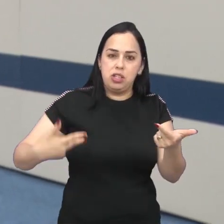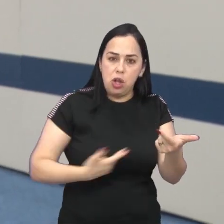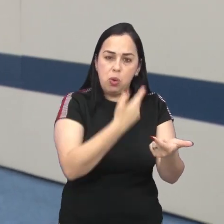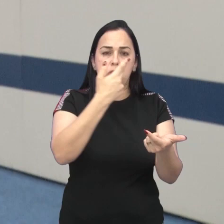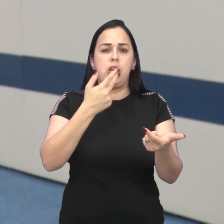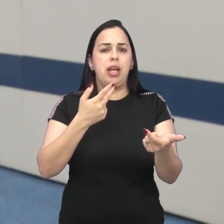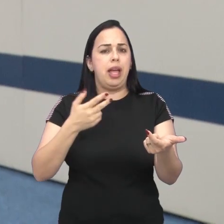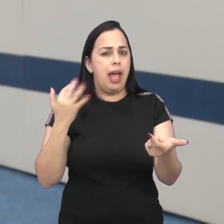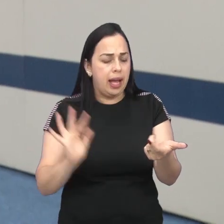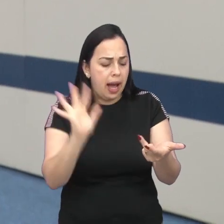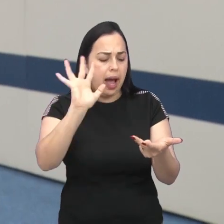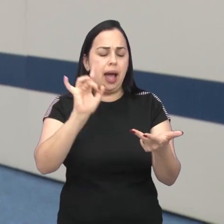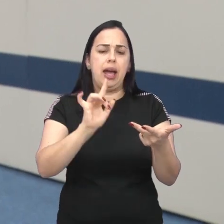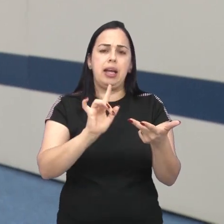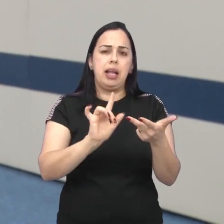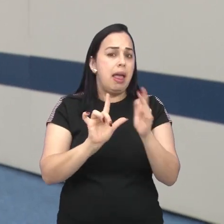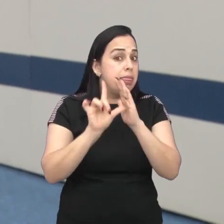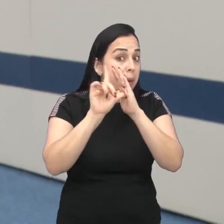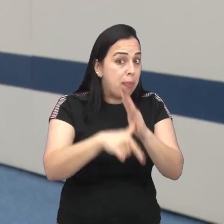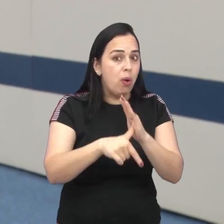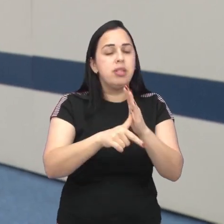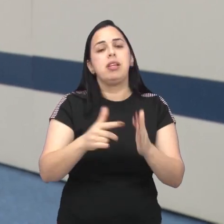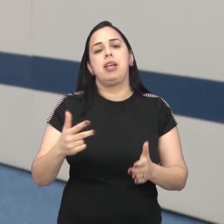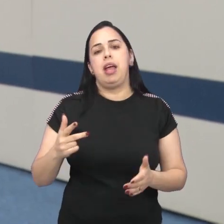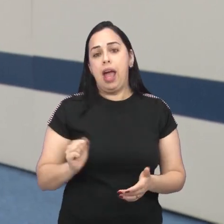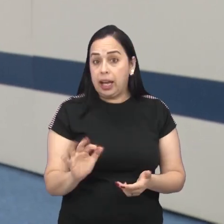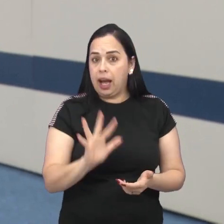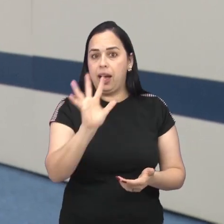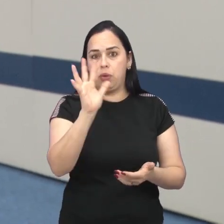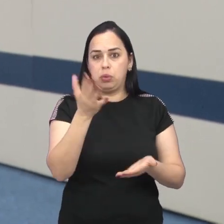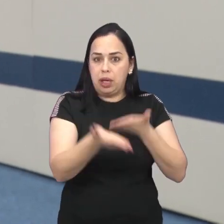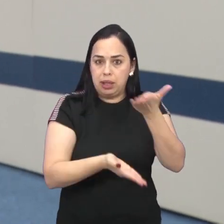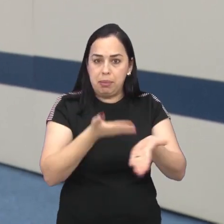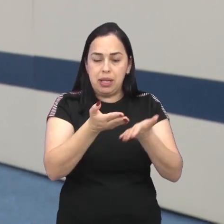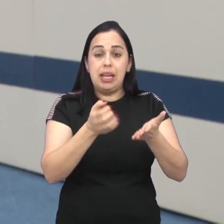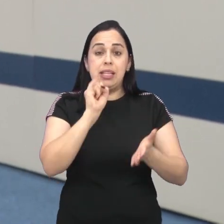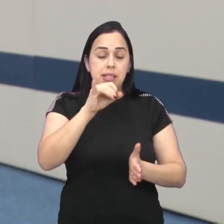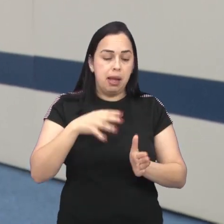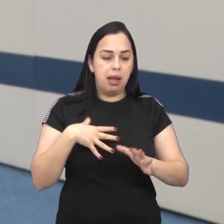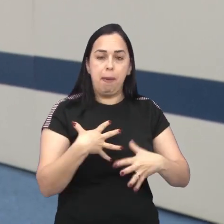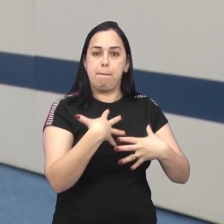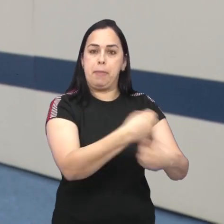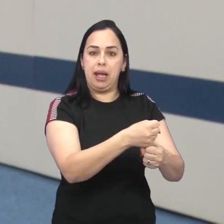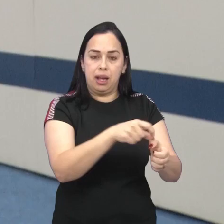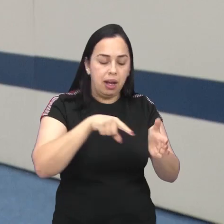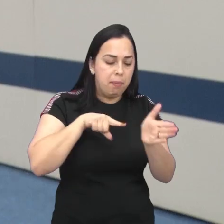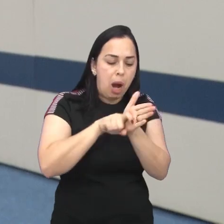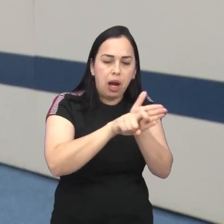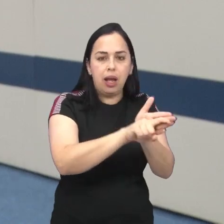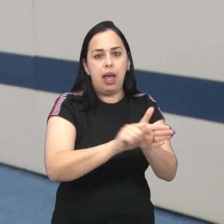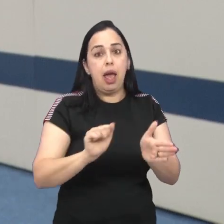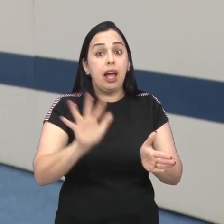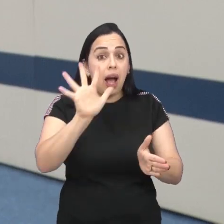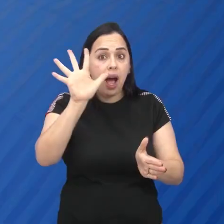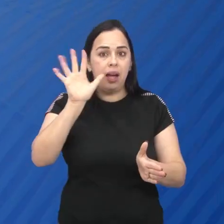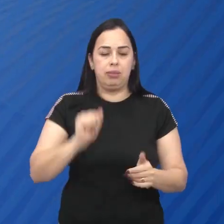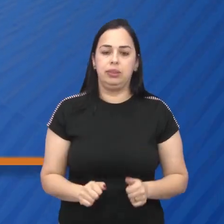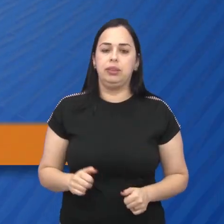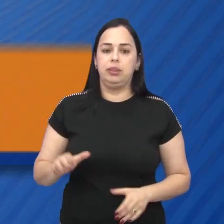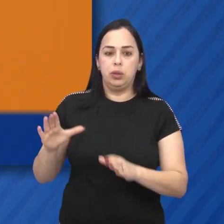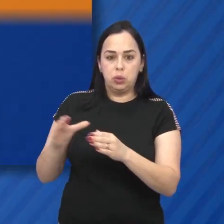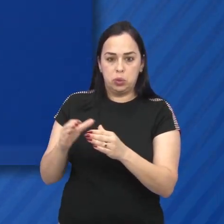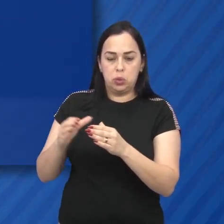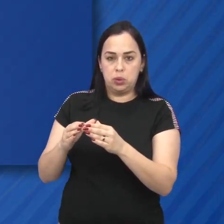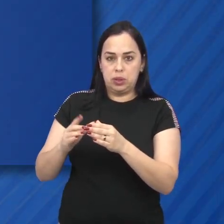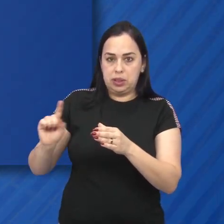a cirurgia é cara, complicação da cirurgia é muito caro. Se tem uma infecção, um antibiótico é muito caro. A